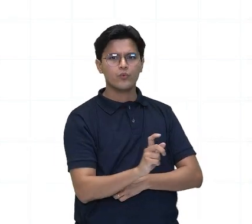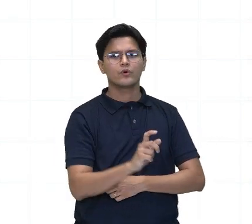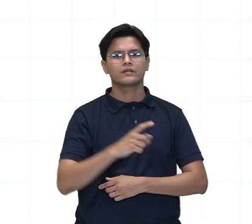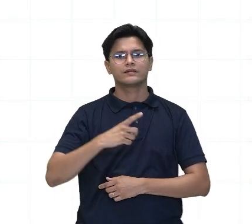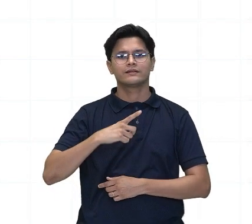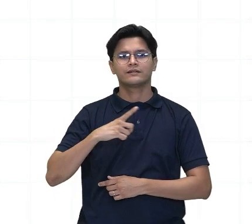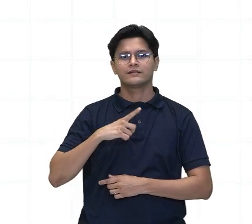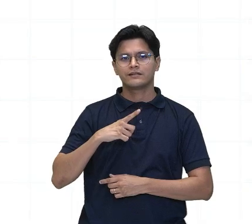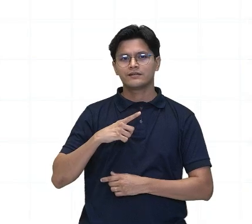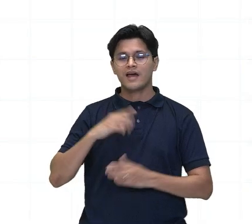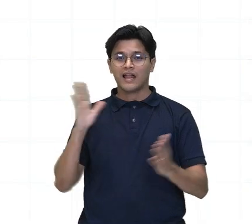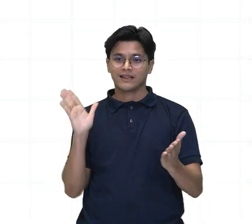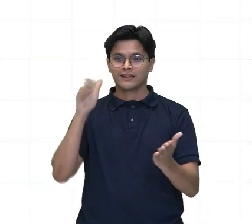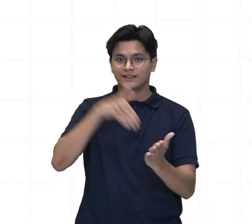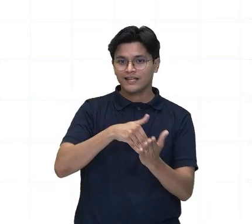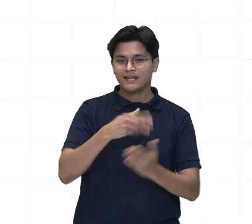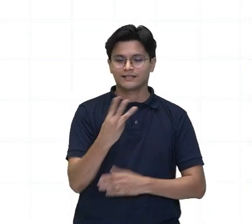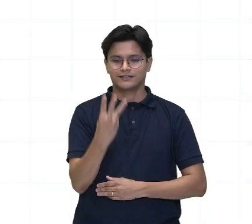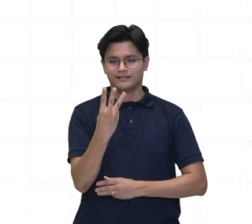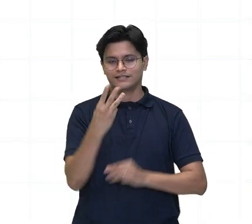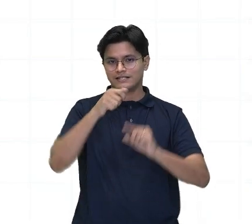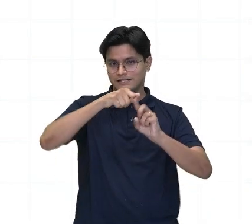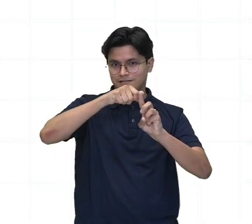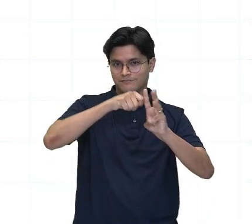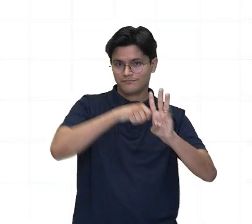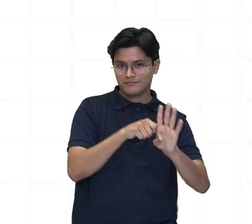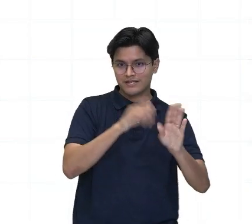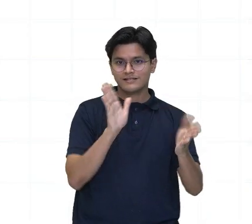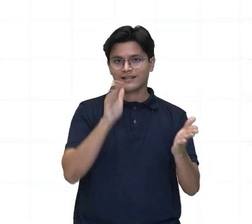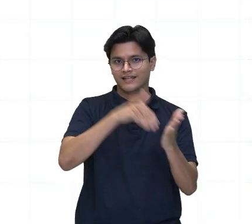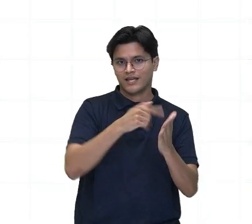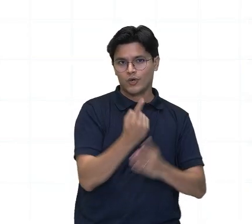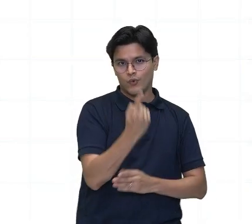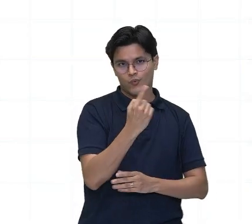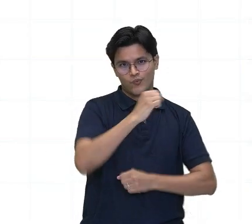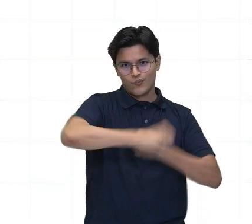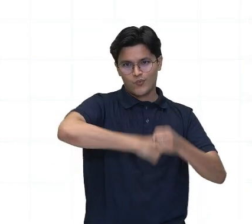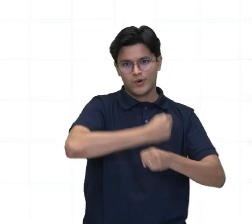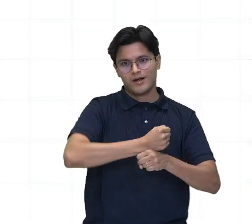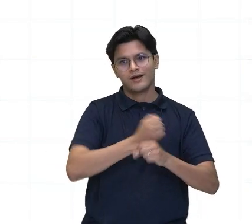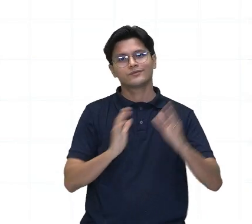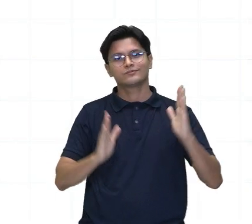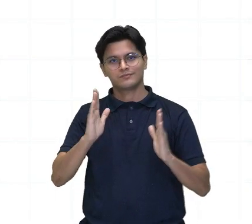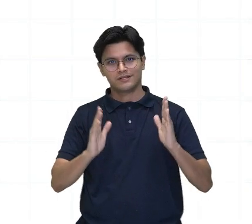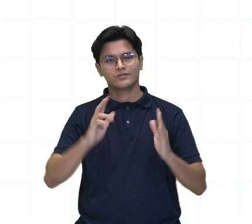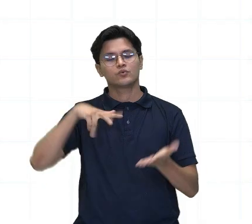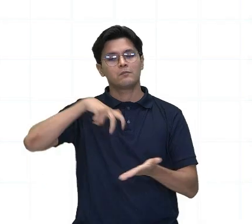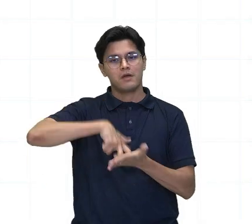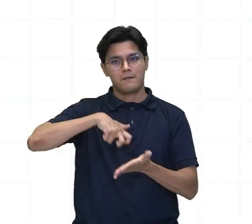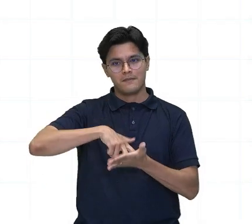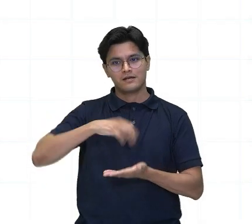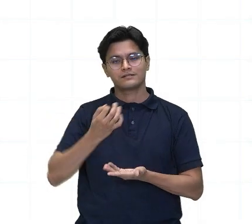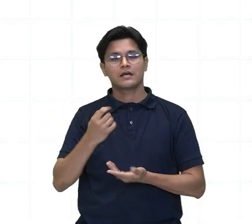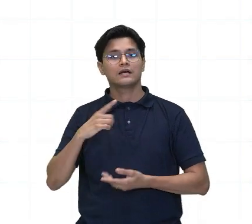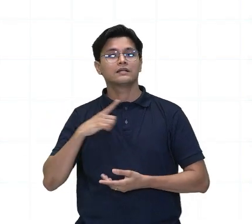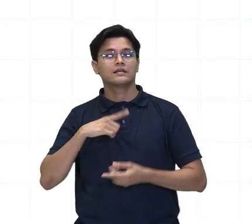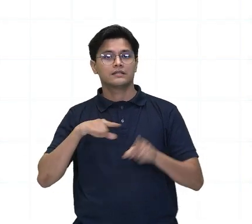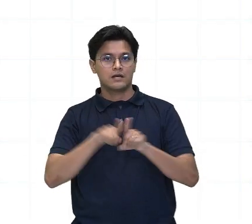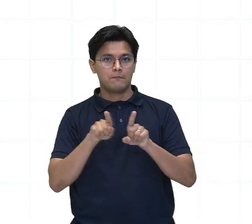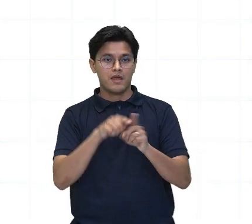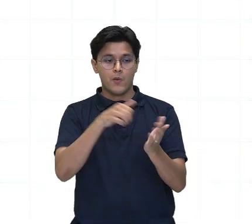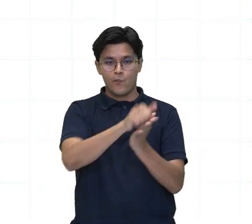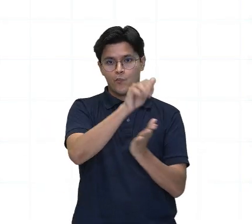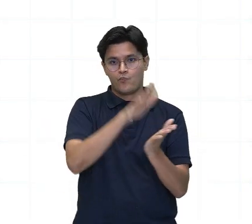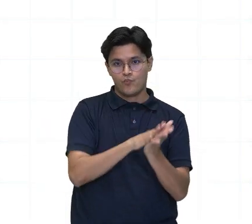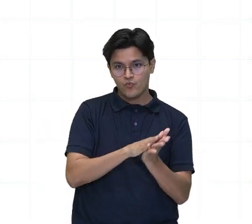de 3 meses a 1 ano e mais multa. Então, além de eu ter a detenção, eu vou ter que pagar uma multa, um